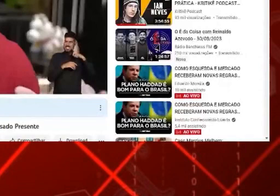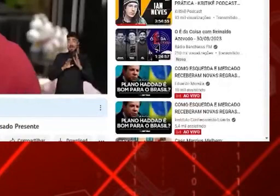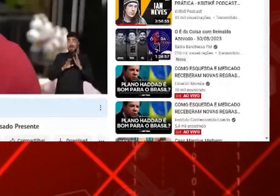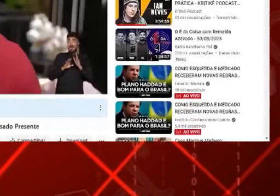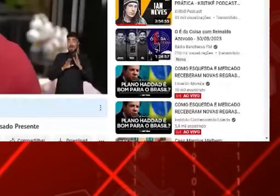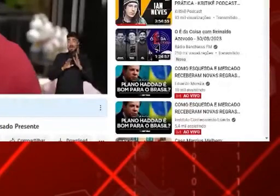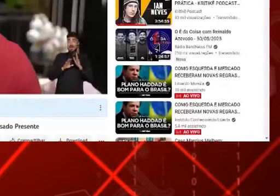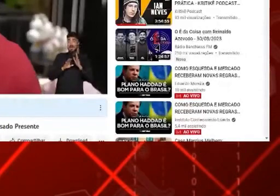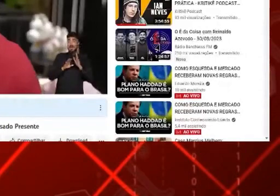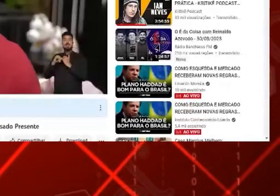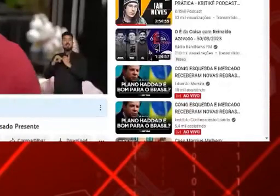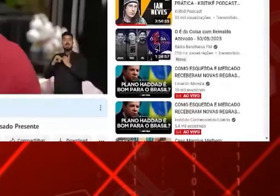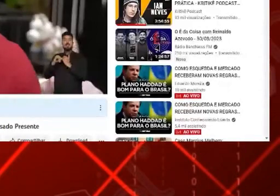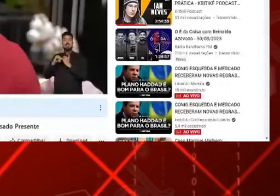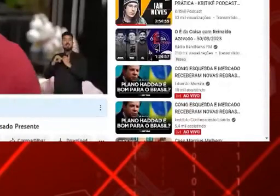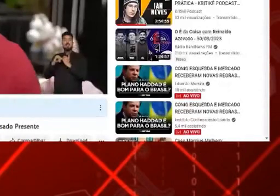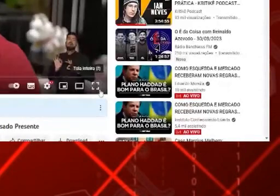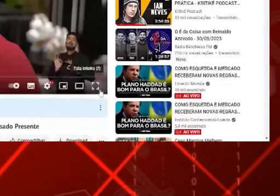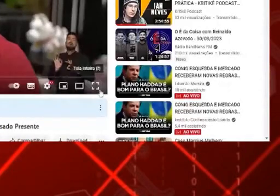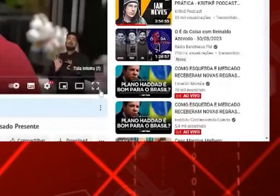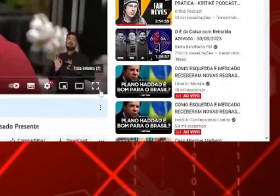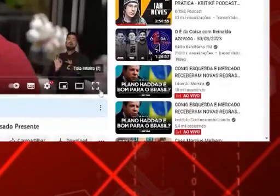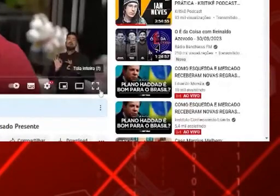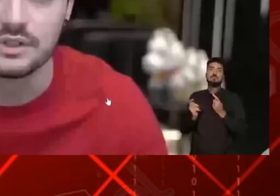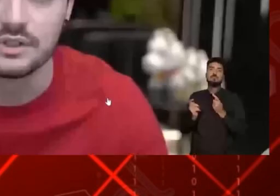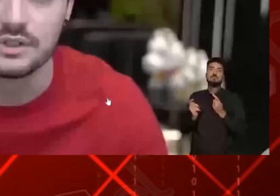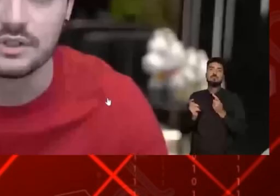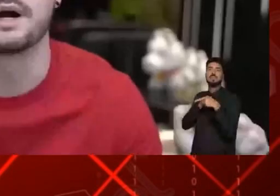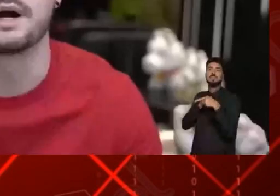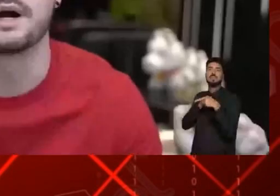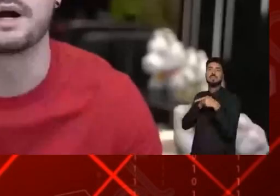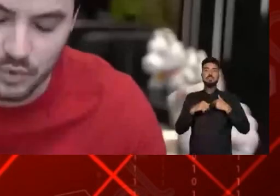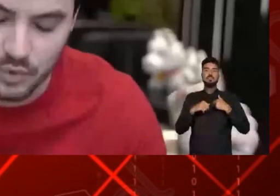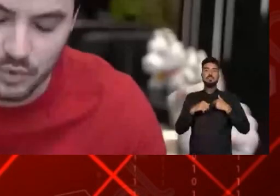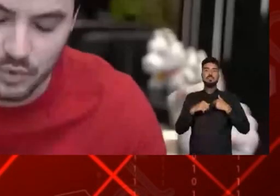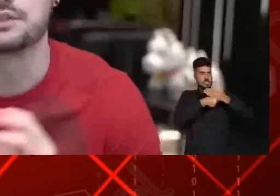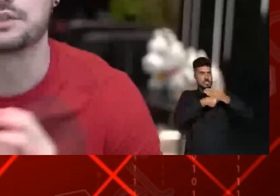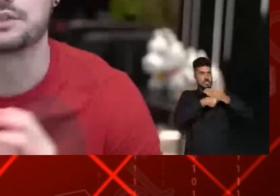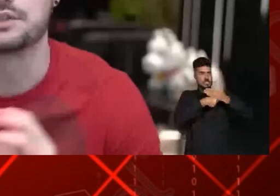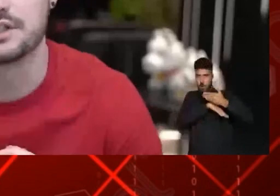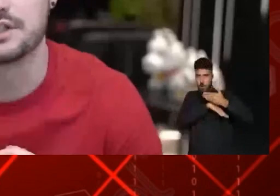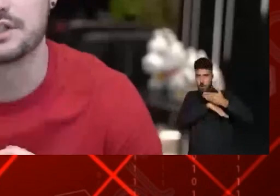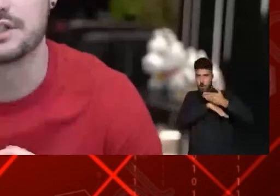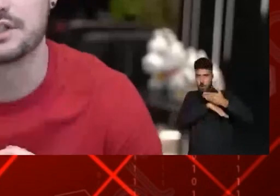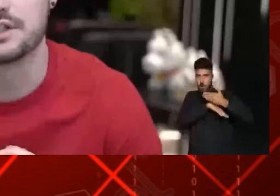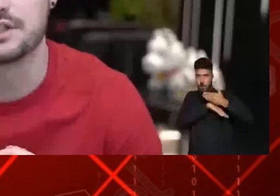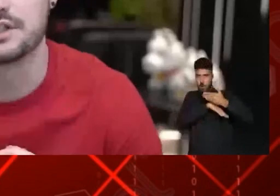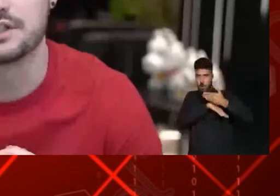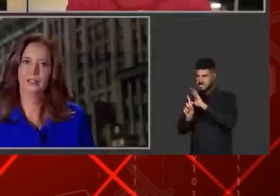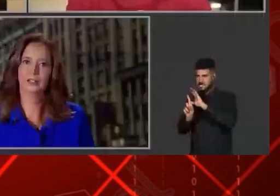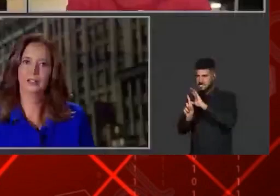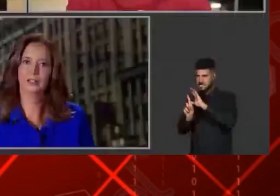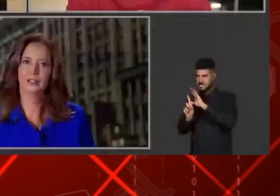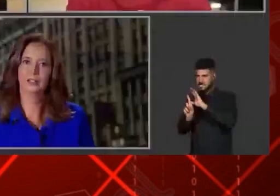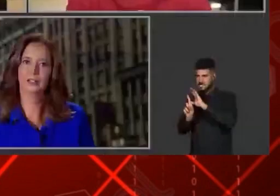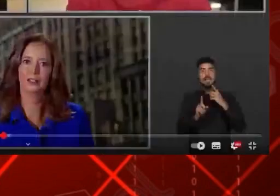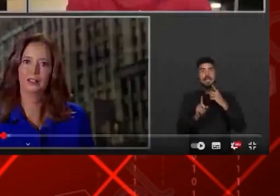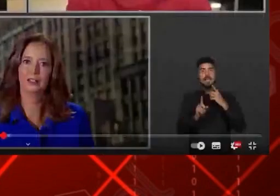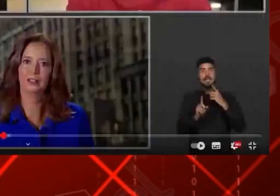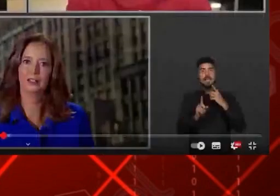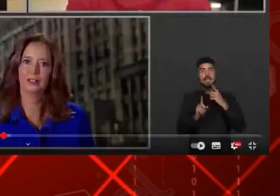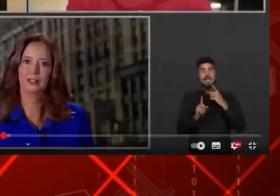muito relevante mesmo que esse tipo de discussão esteja acontecendo para vocês ficarem bem informados. É a programação da TV